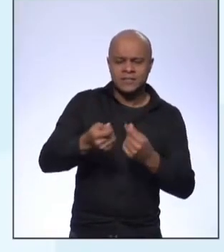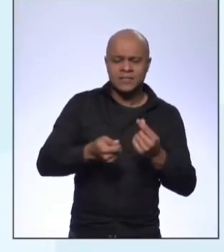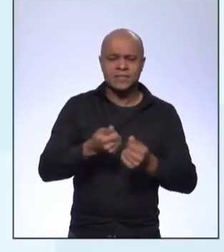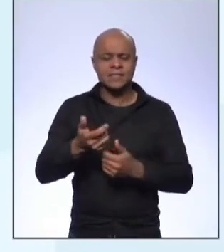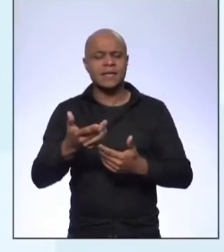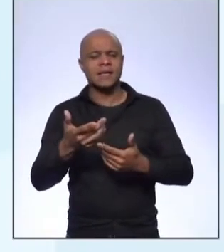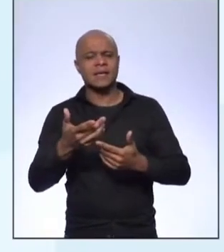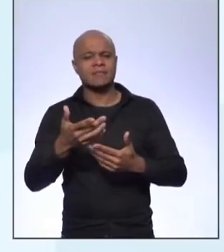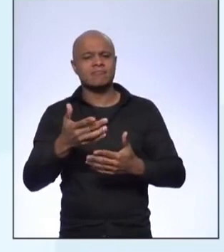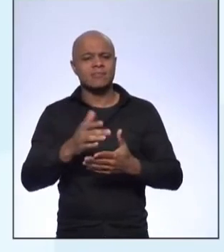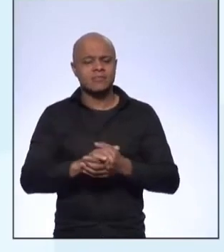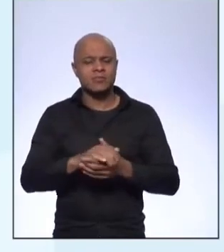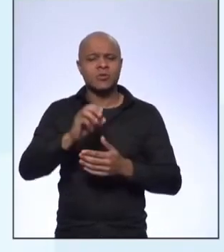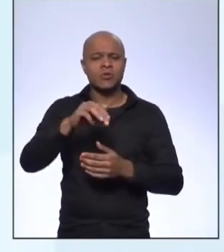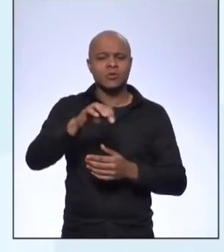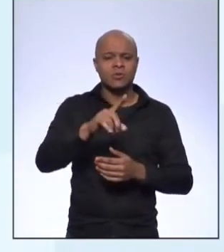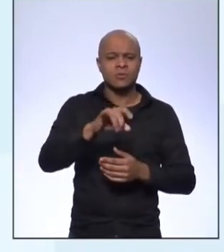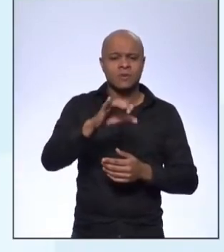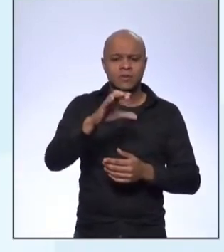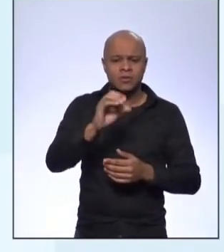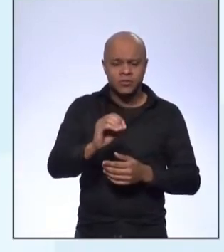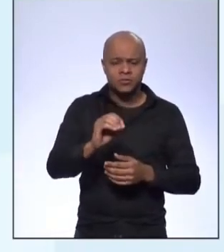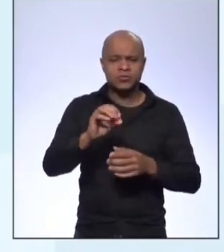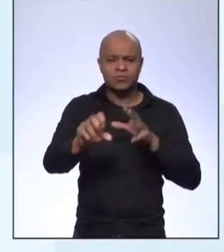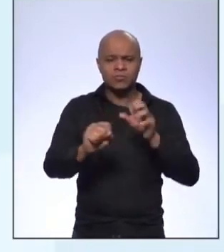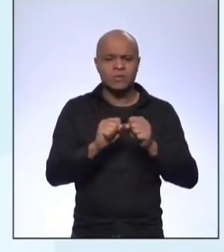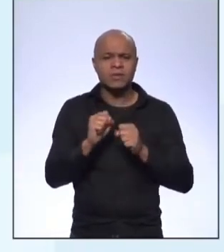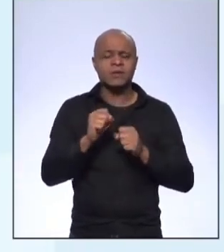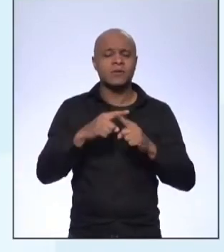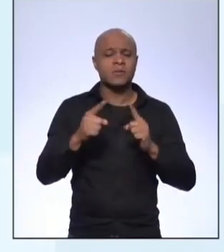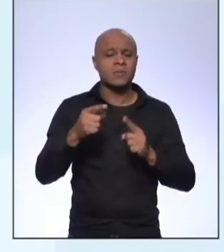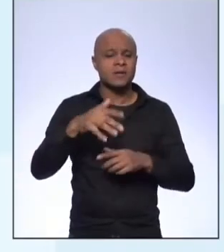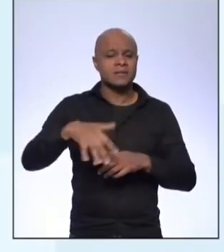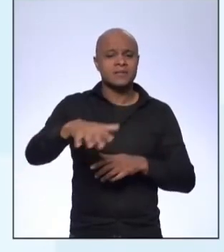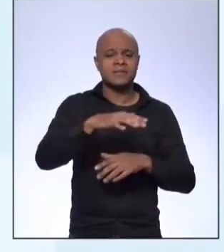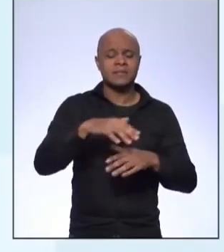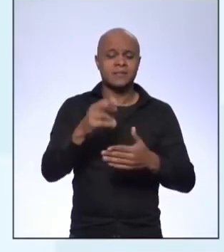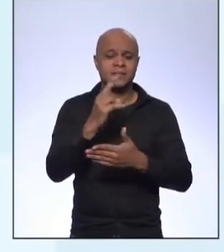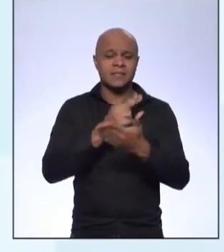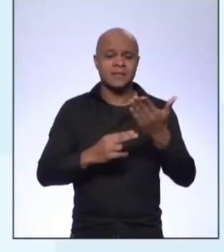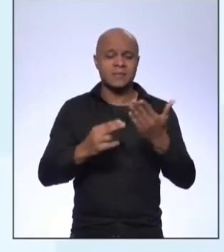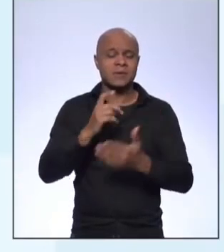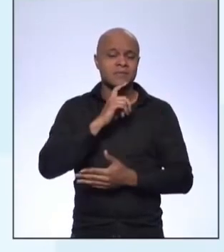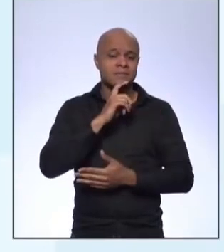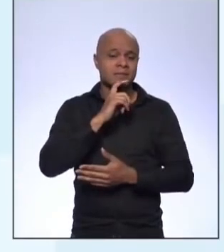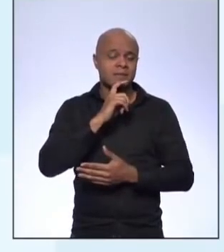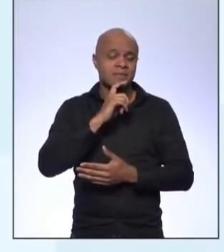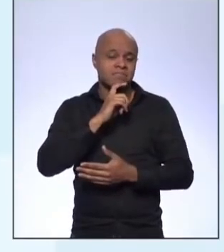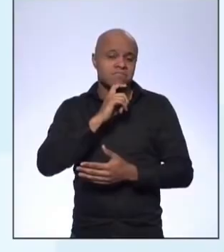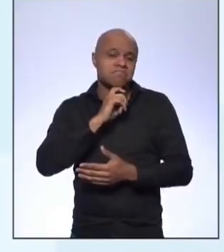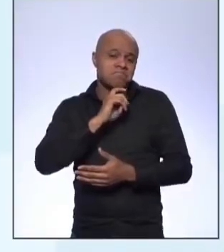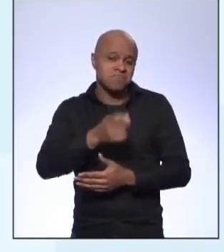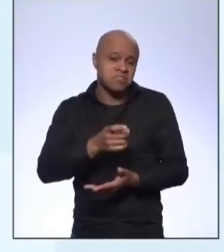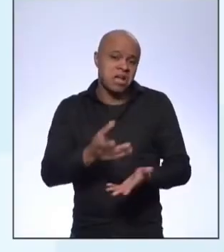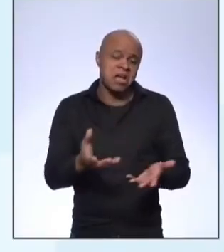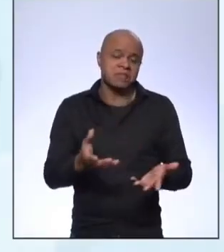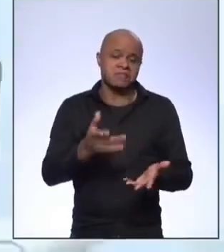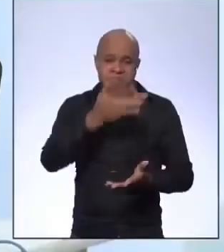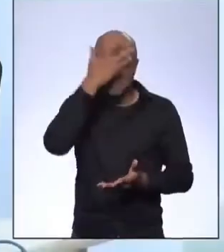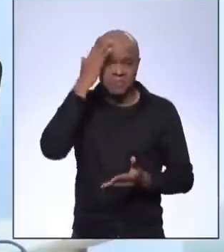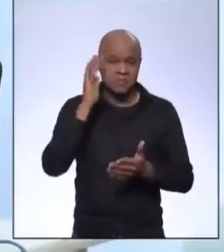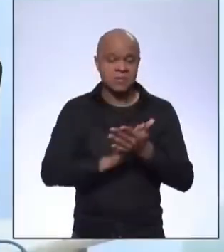tudo isso. Tá? Então, ele não é ninguém aí. Vocês podem até escolher quem vocês acham que seja, mas ele